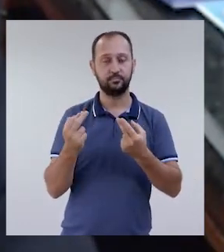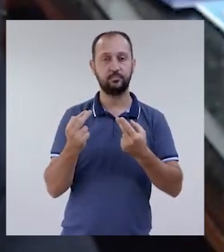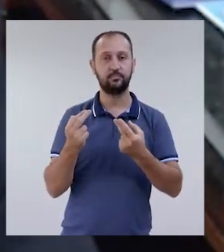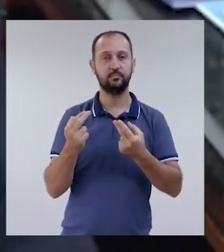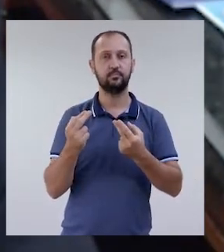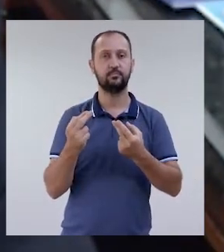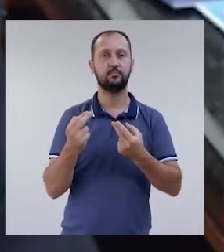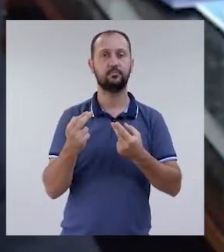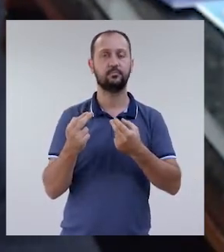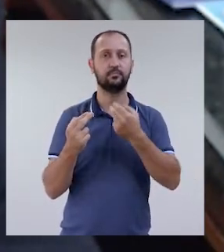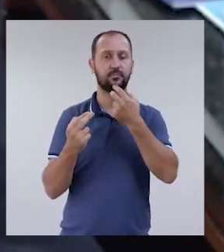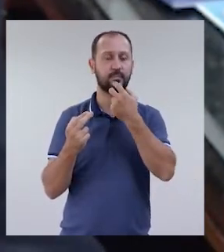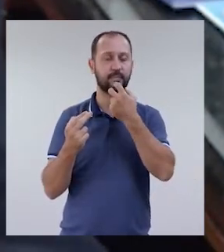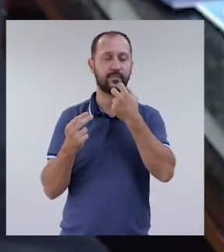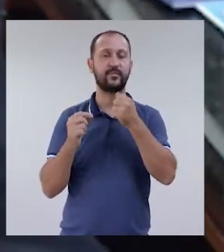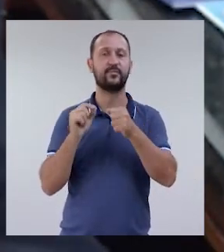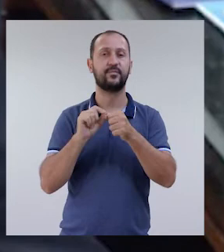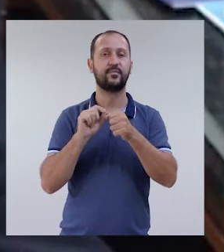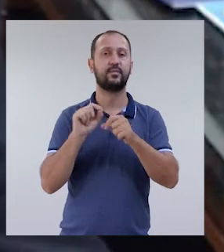também